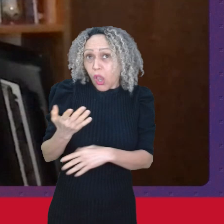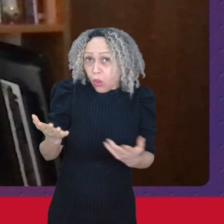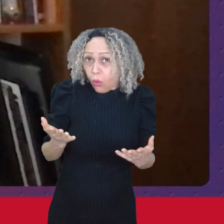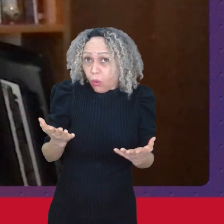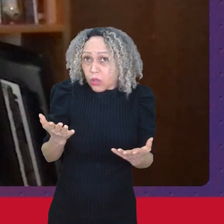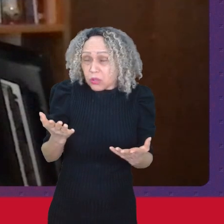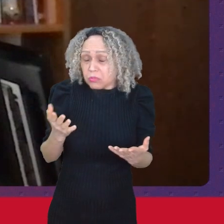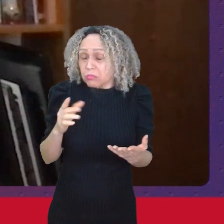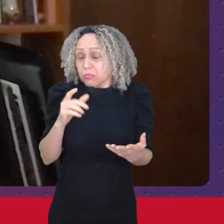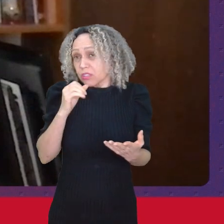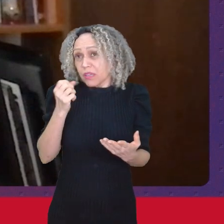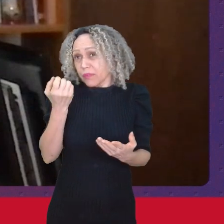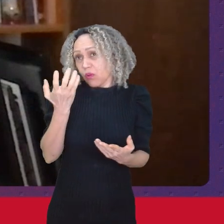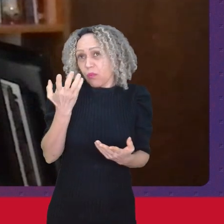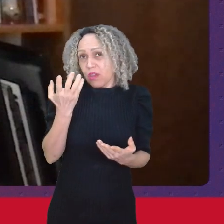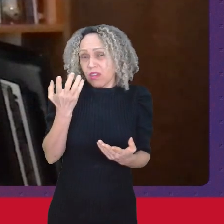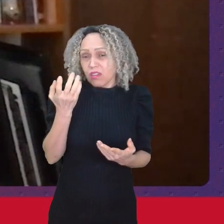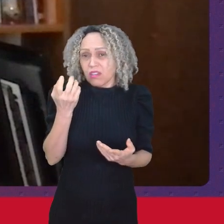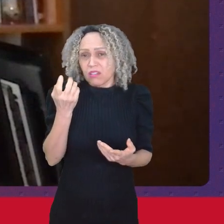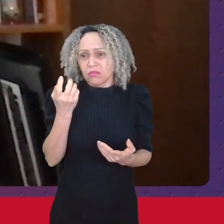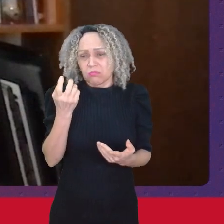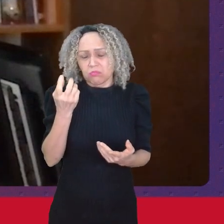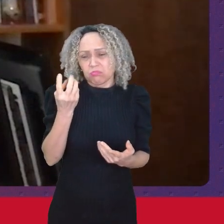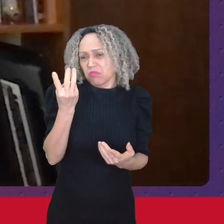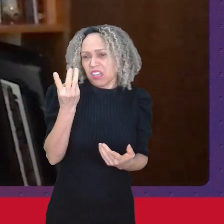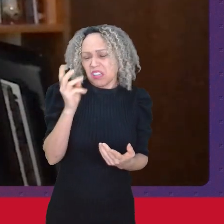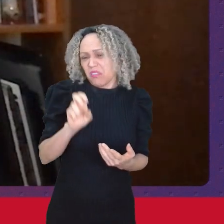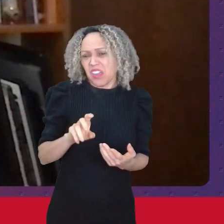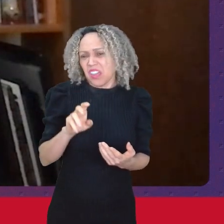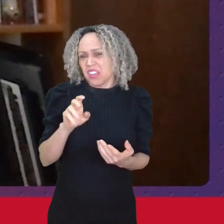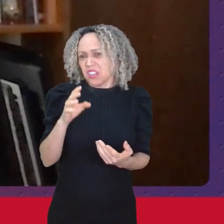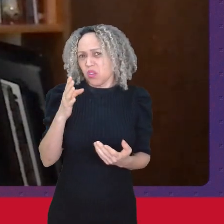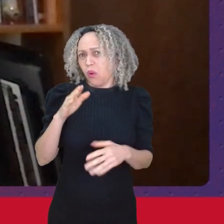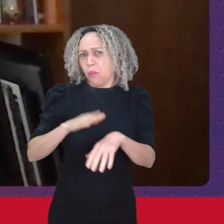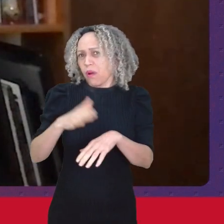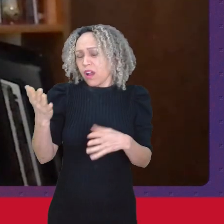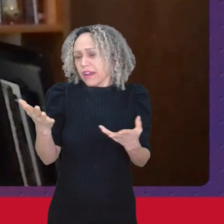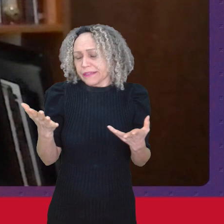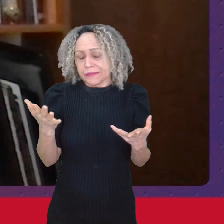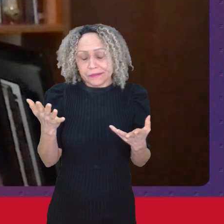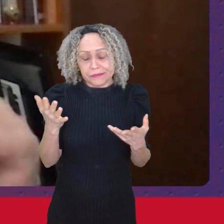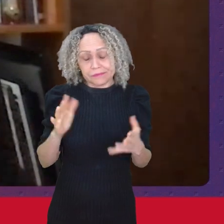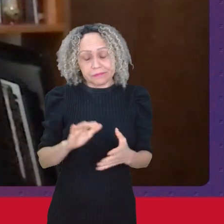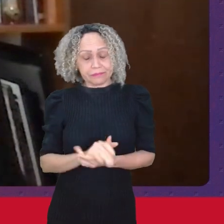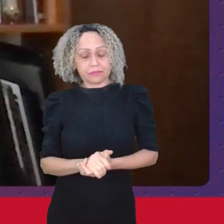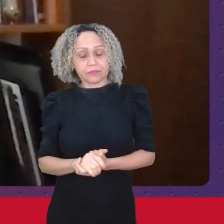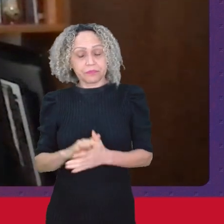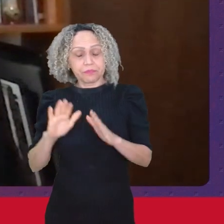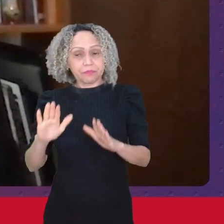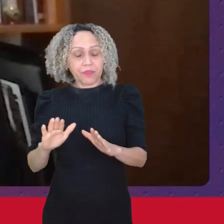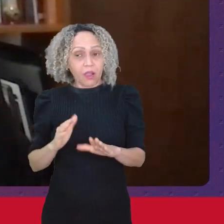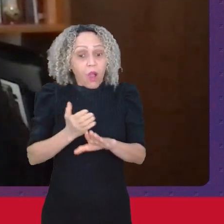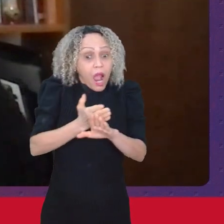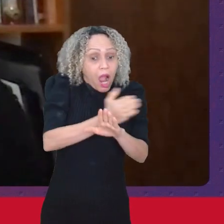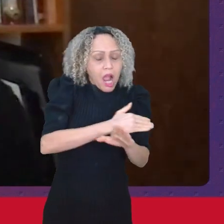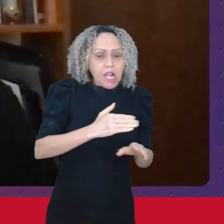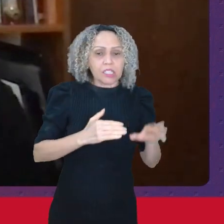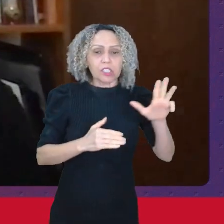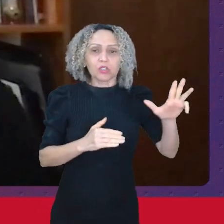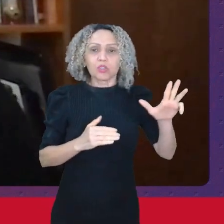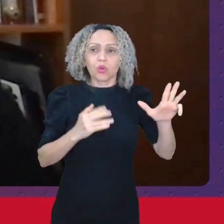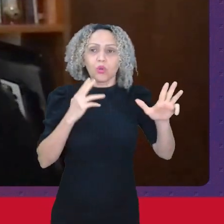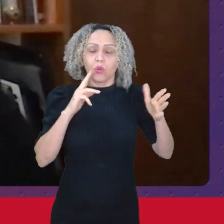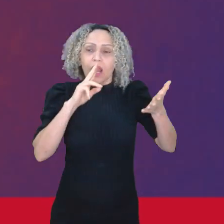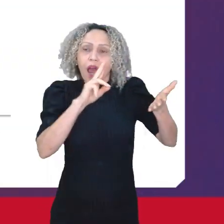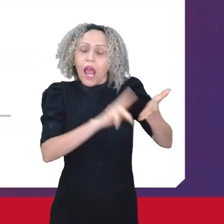quase 10% dos brasileiros passavam fome quando o presidente Lula assumiu, né? Em menos de